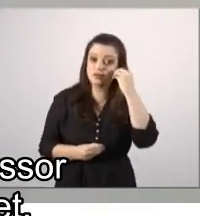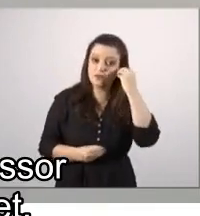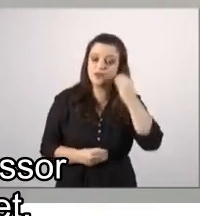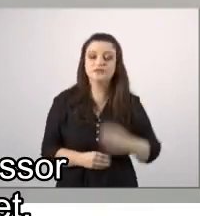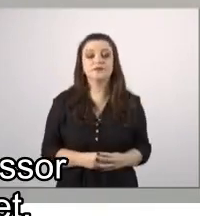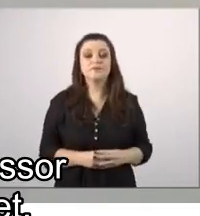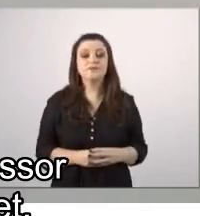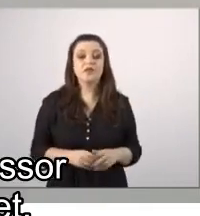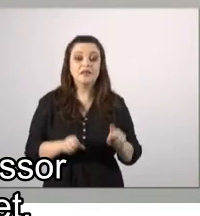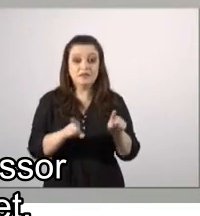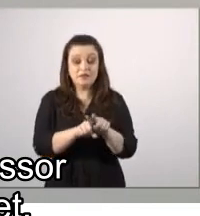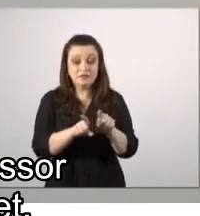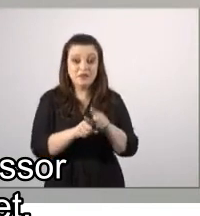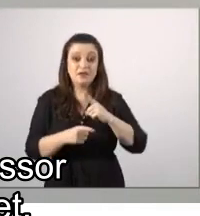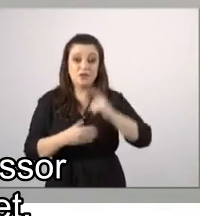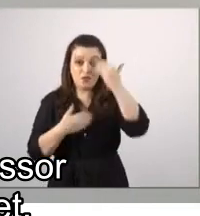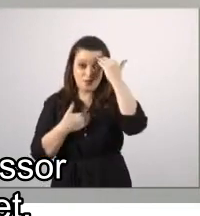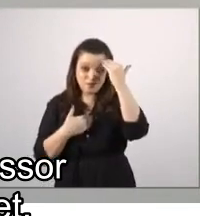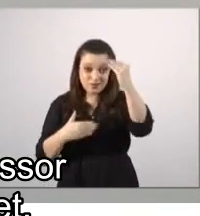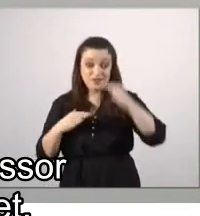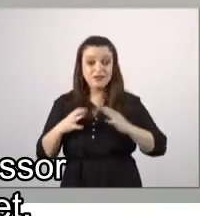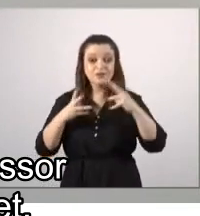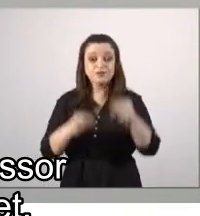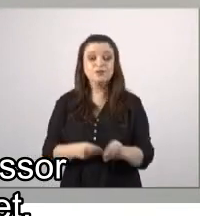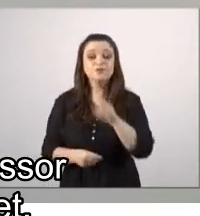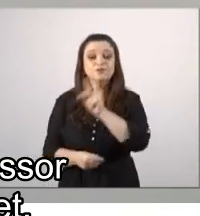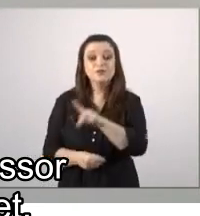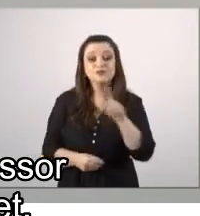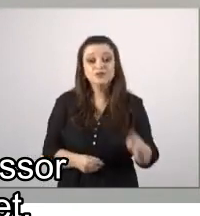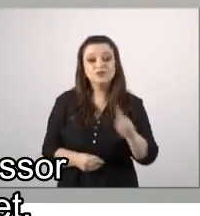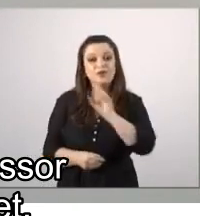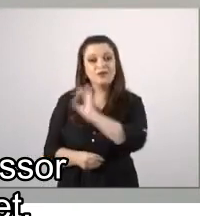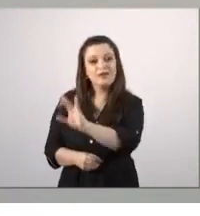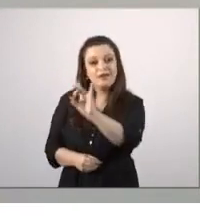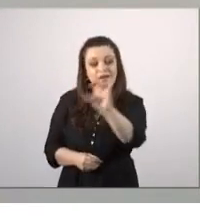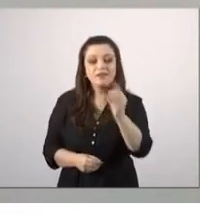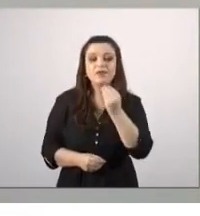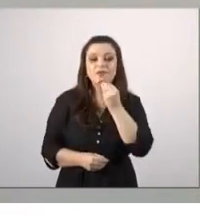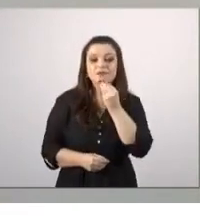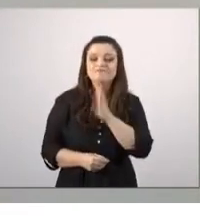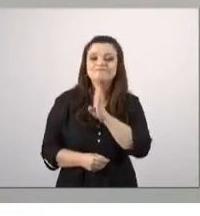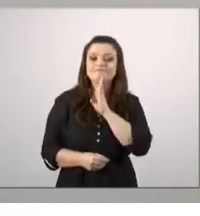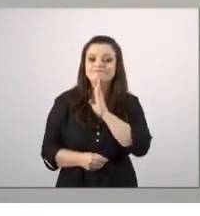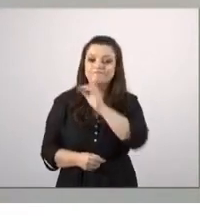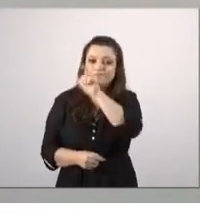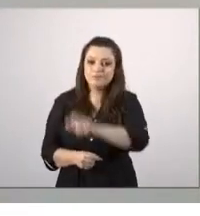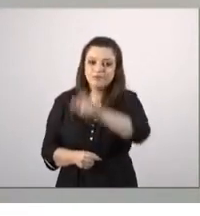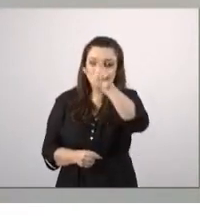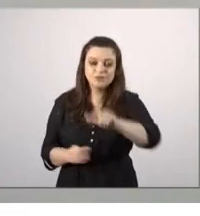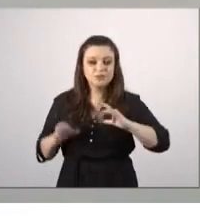de agradecer a cada professor que tivemos a oportunidade de conhecer, pois